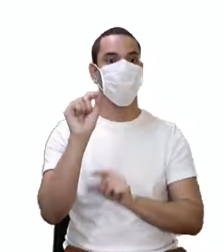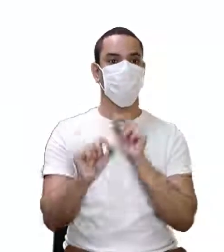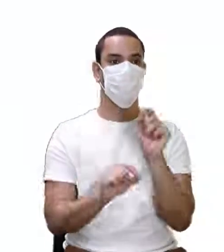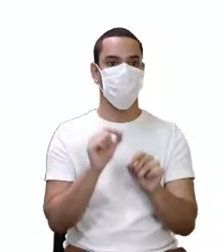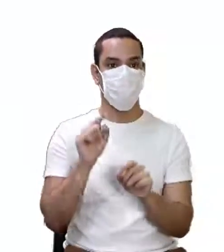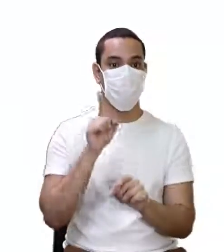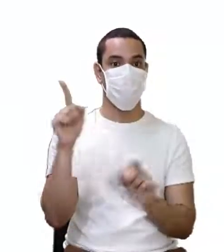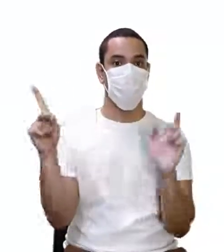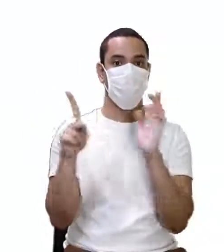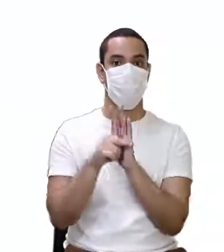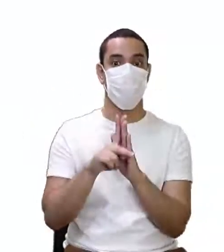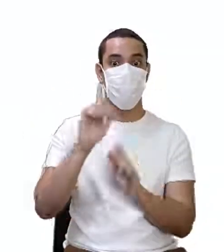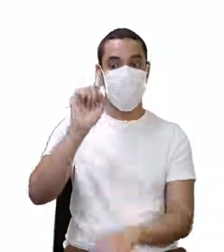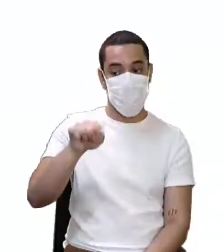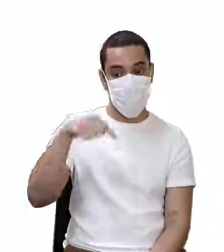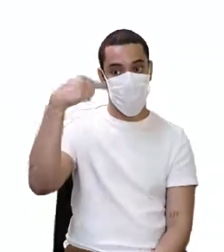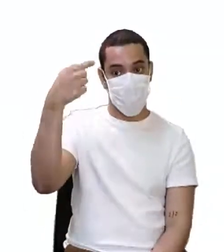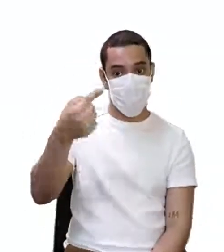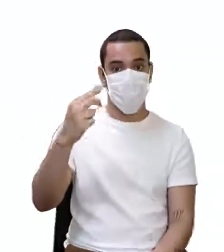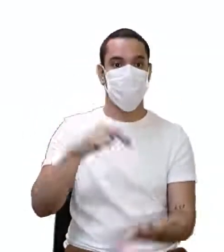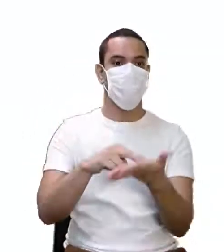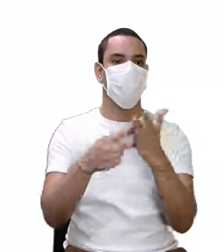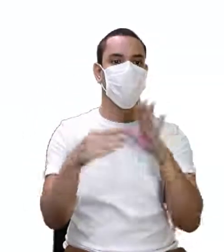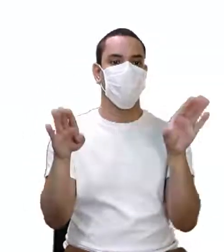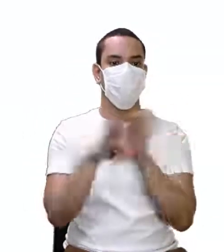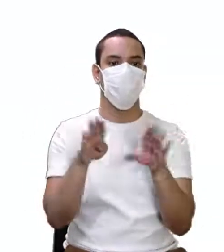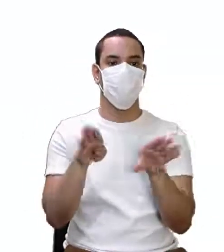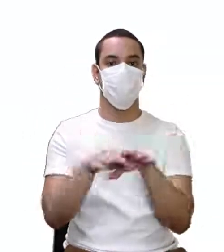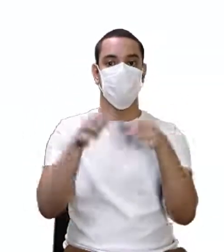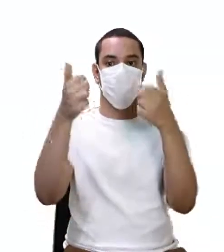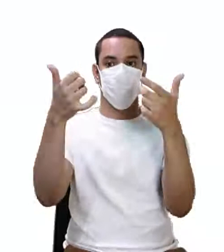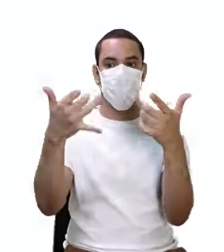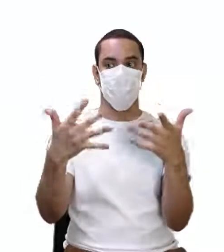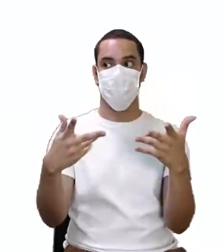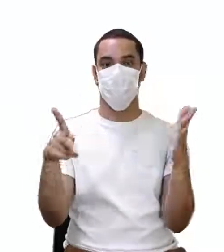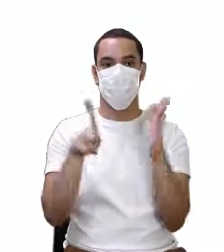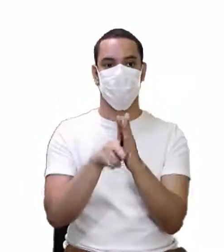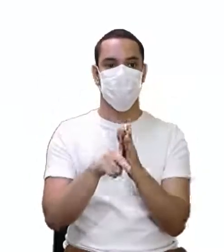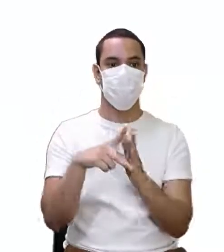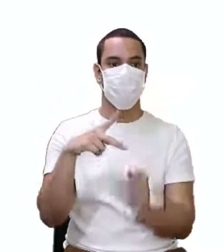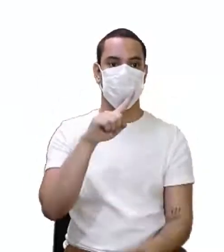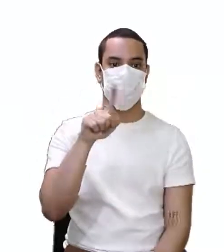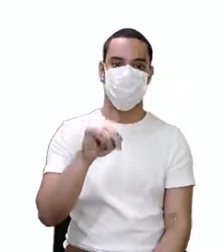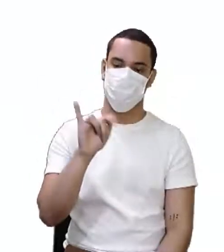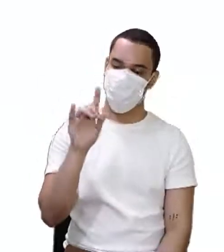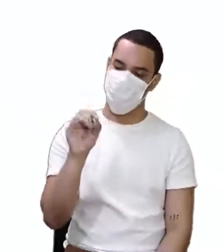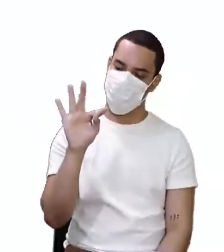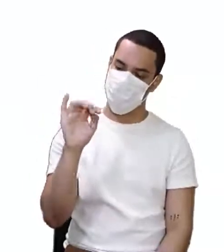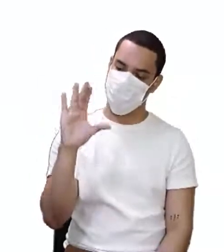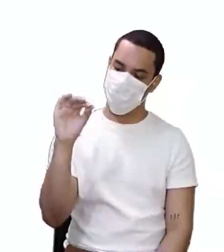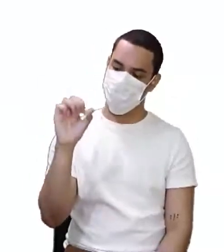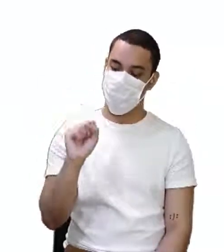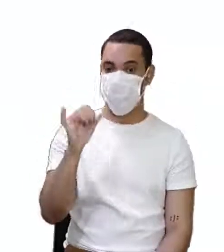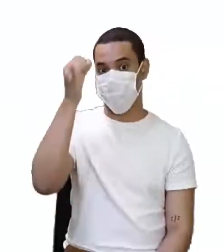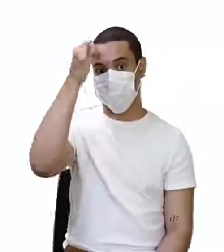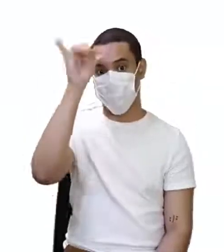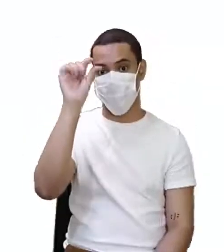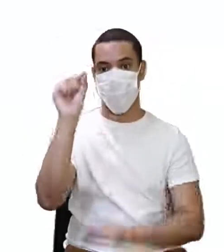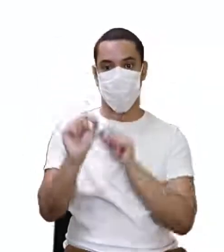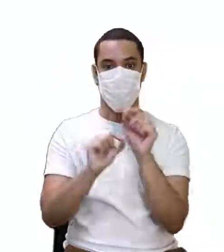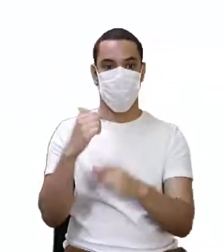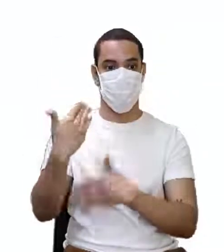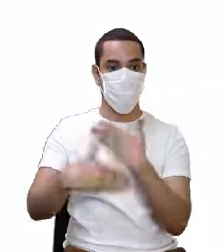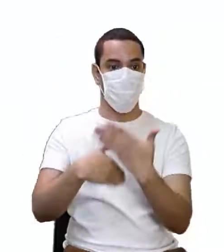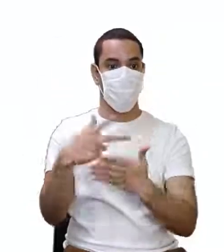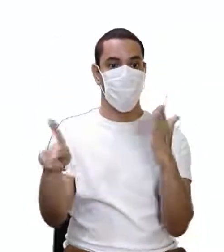Mecanismos isoladores pós-acasalamento, também designados mecanismos isoladores pós-zigóticos, evitam a formação e desenvolvimento